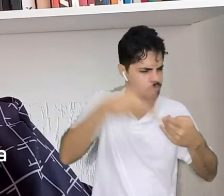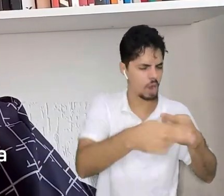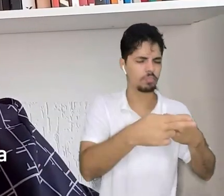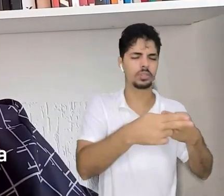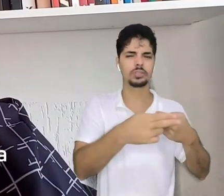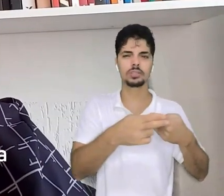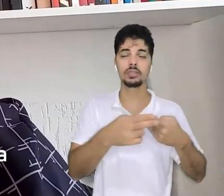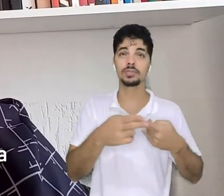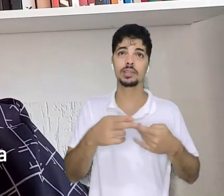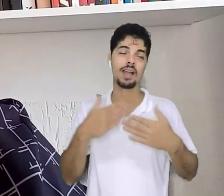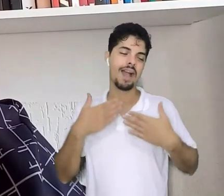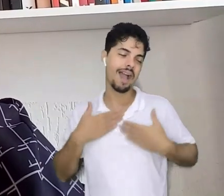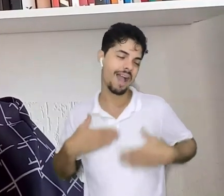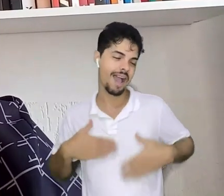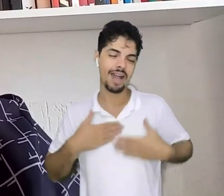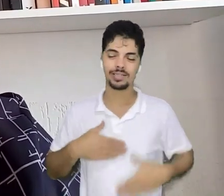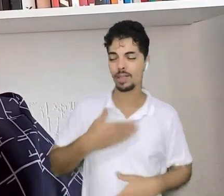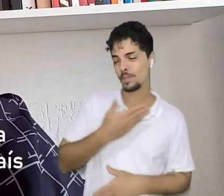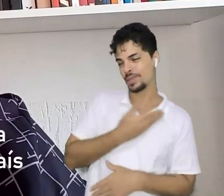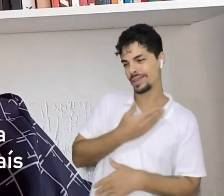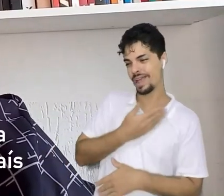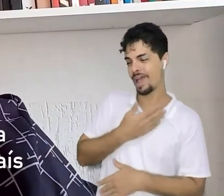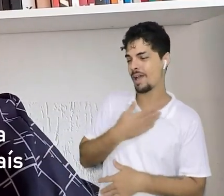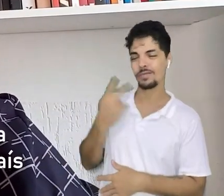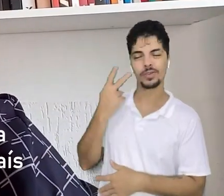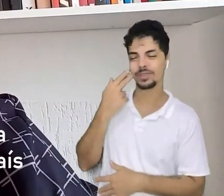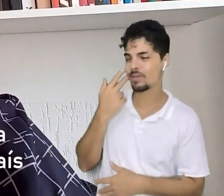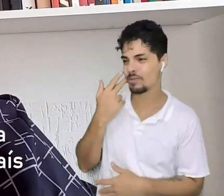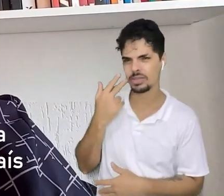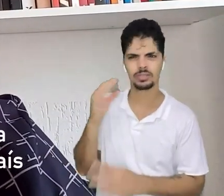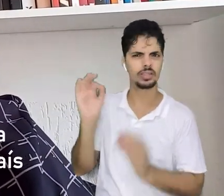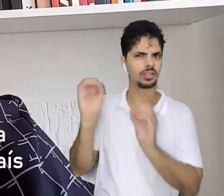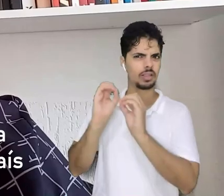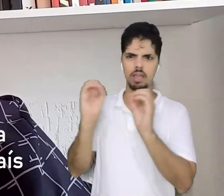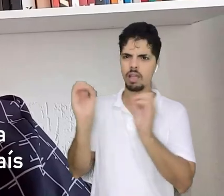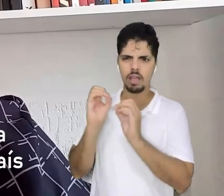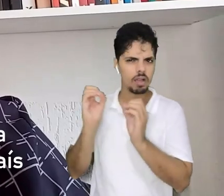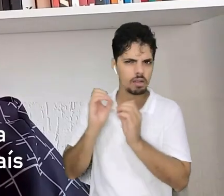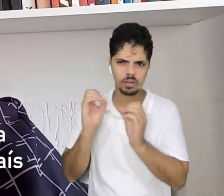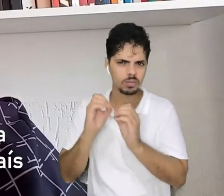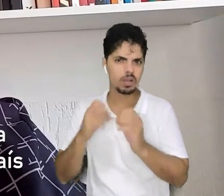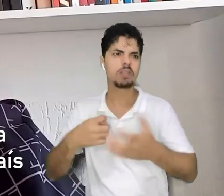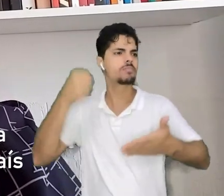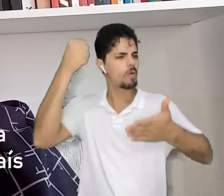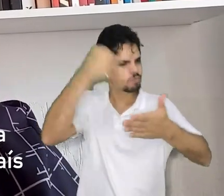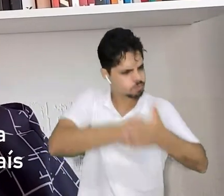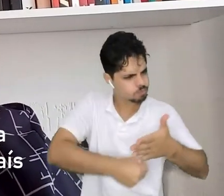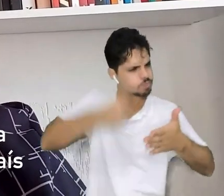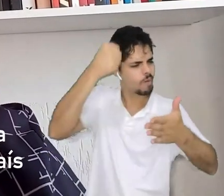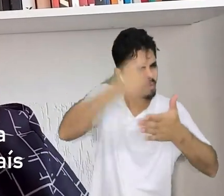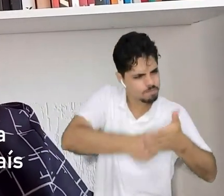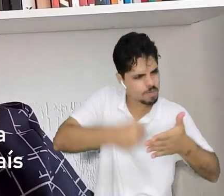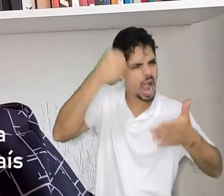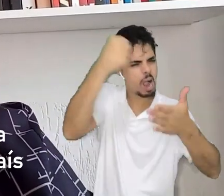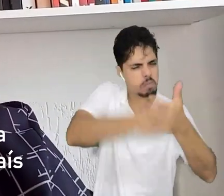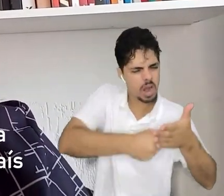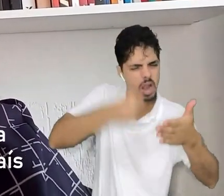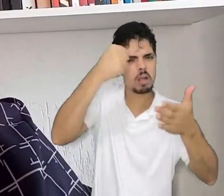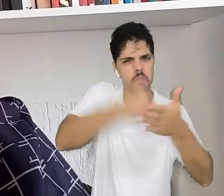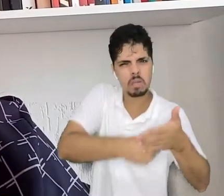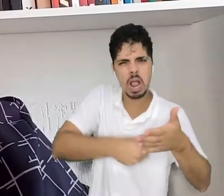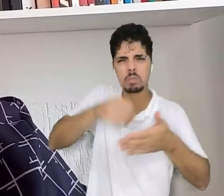amistosa então houve conflito na região norte do nosso